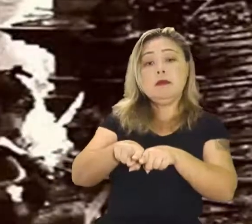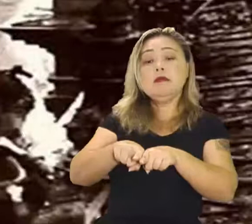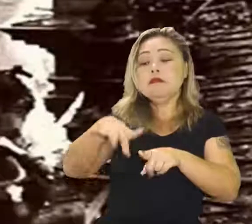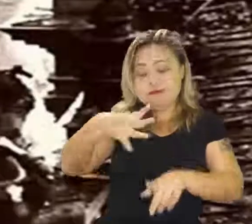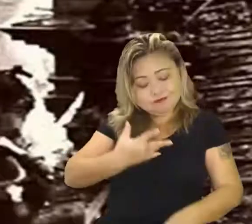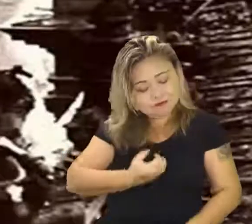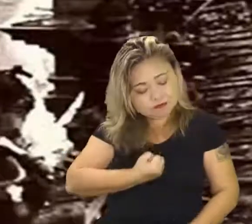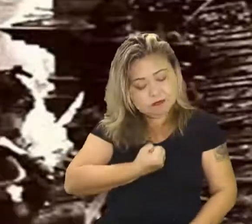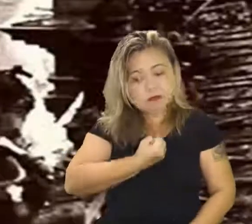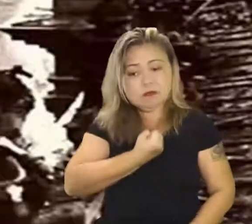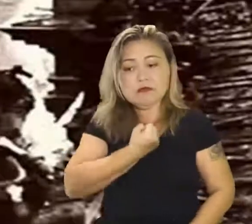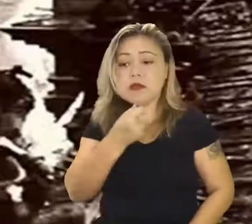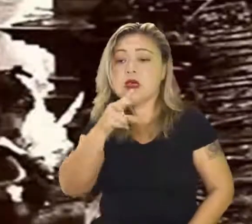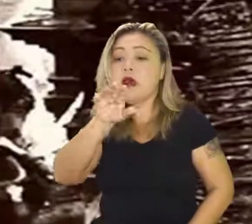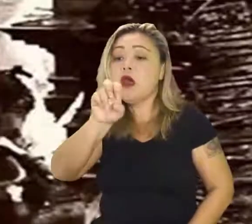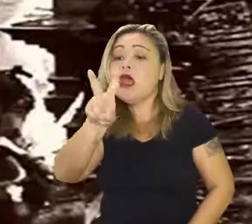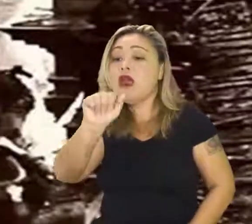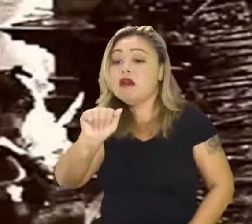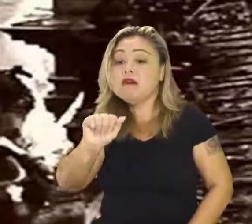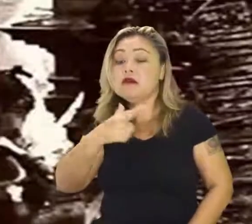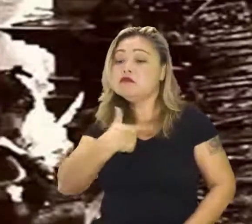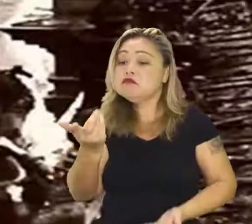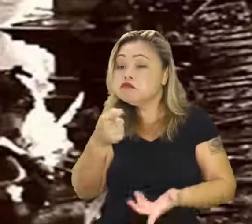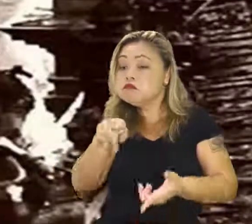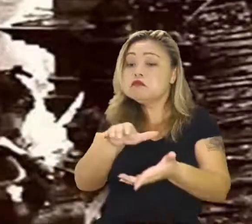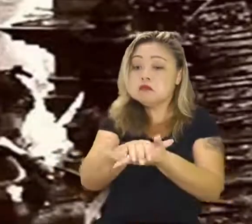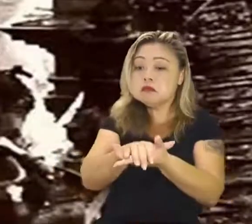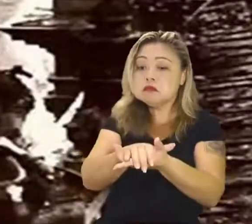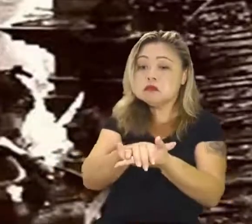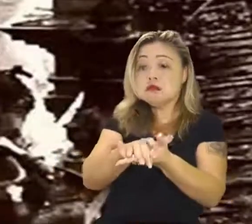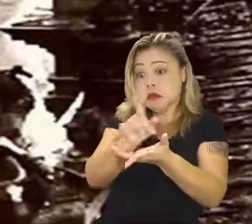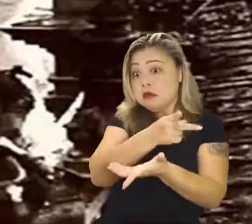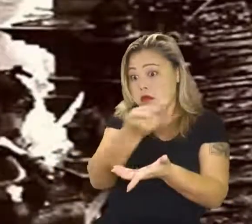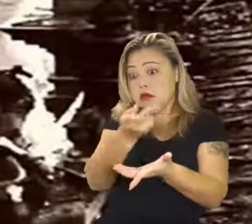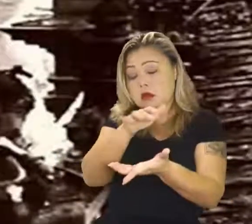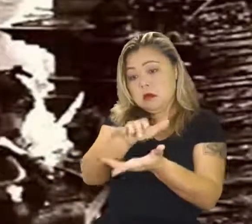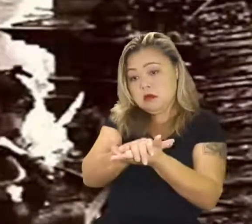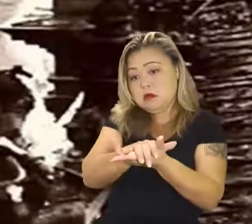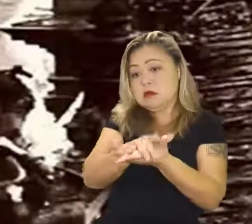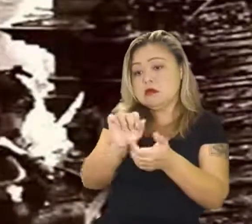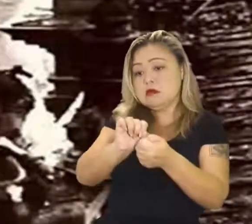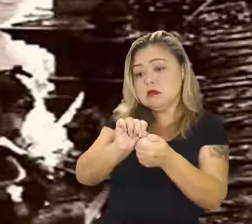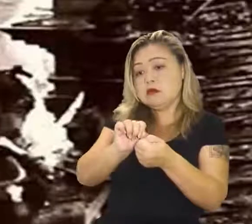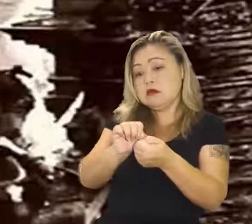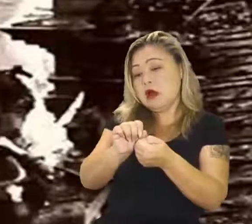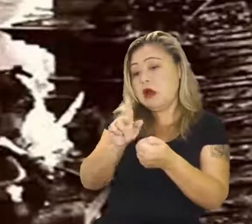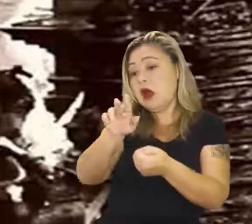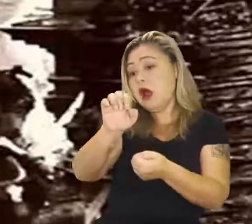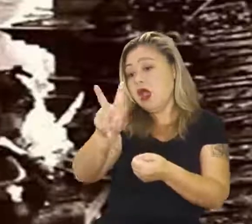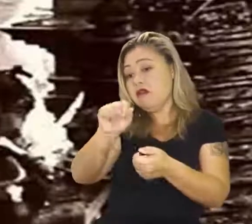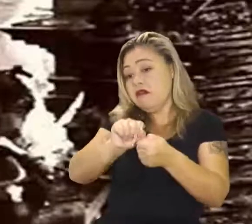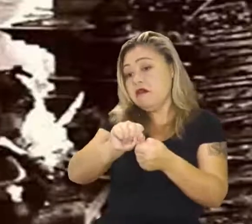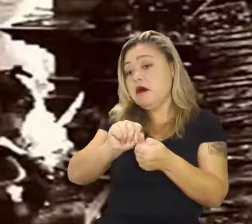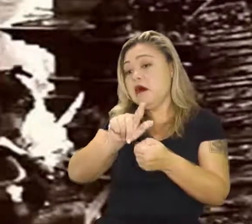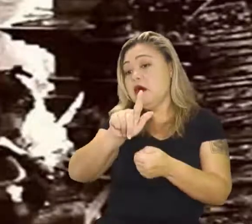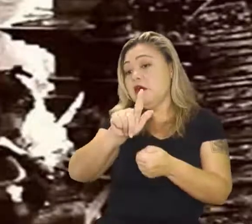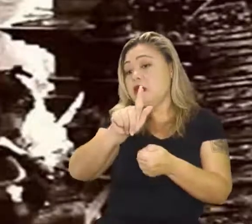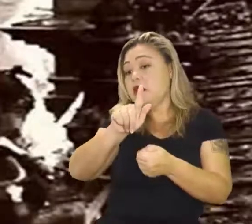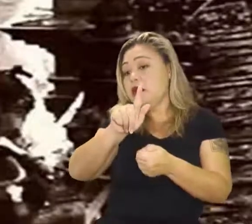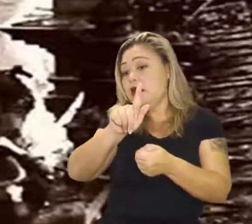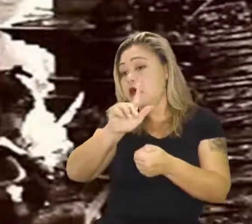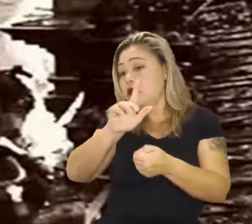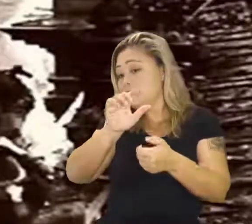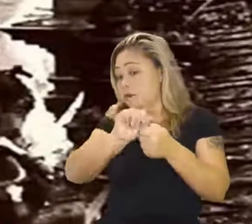comete suicídio, ele e Eva Braun comete suicídio, que é sua mulher, que ele casa no bunker com Eva Braun. Ele comete